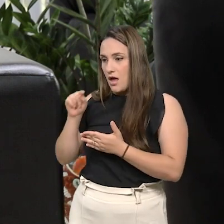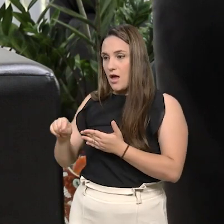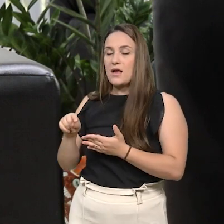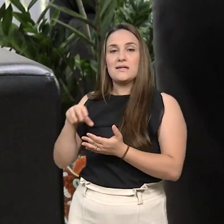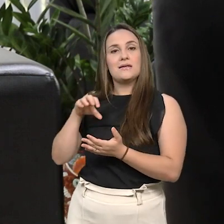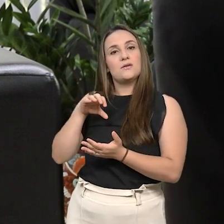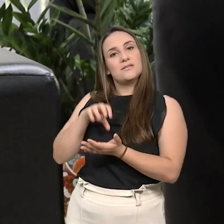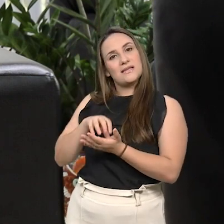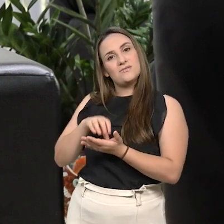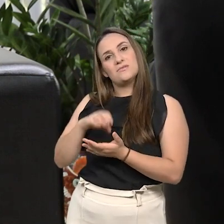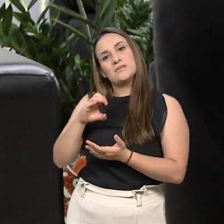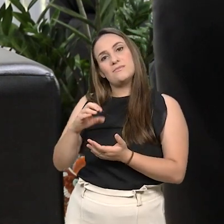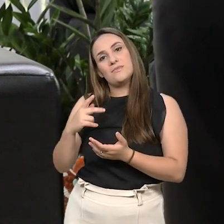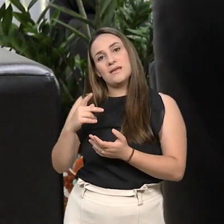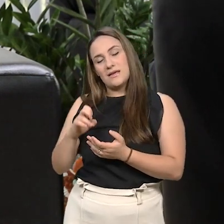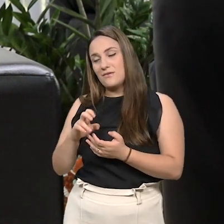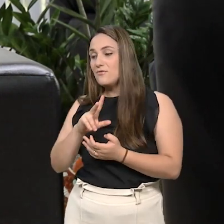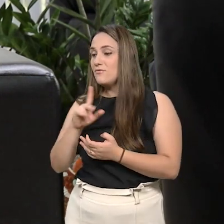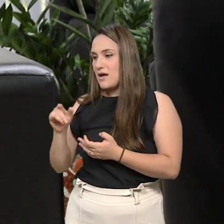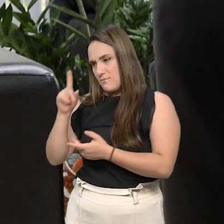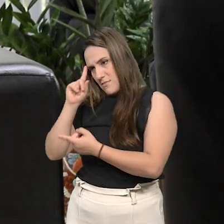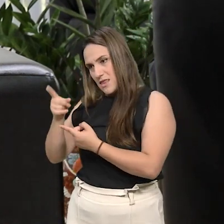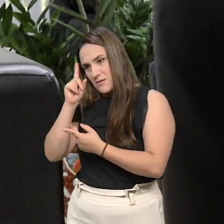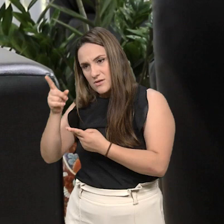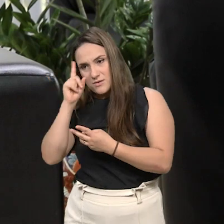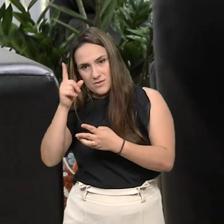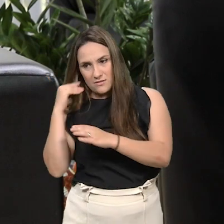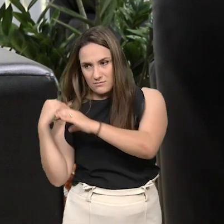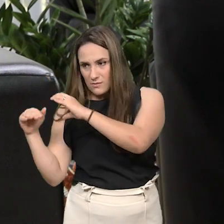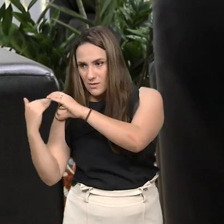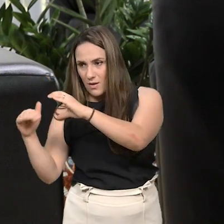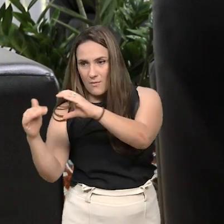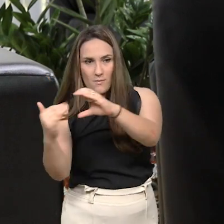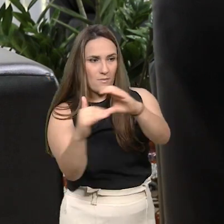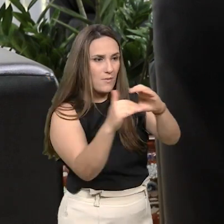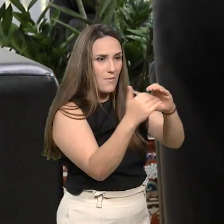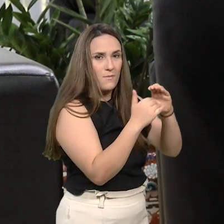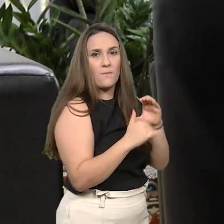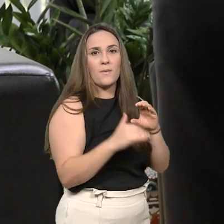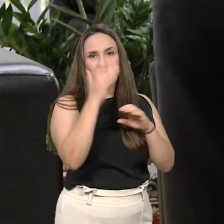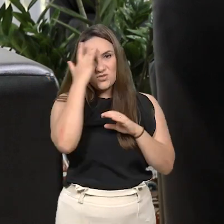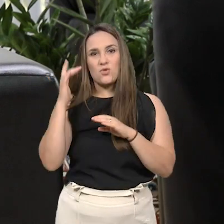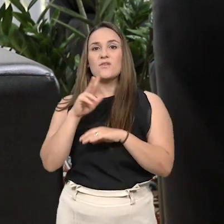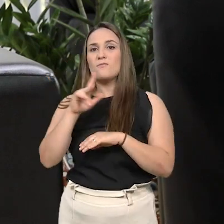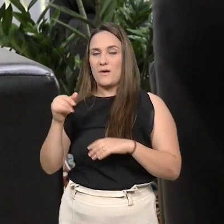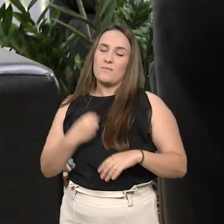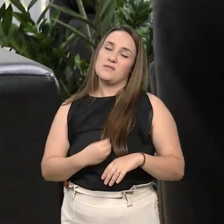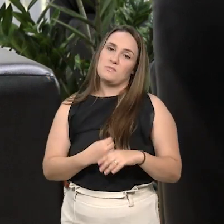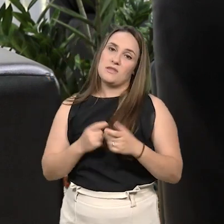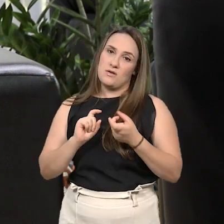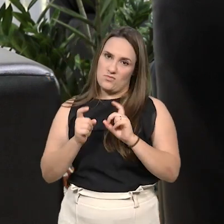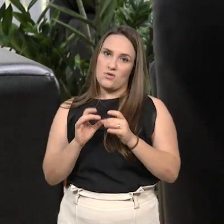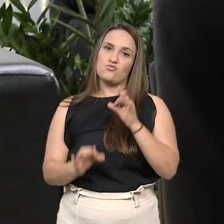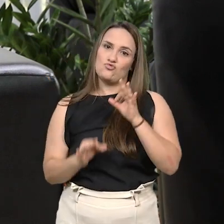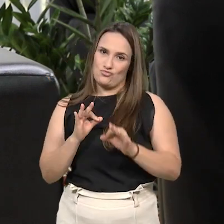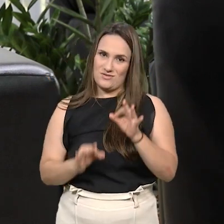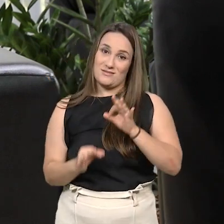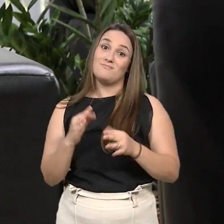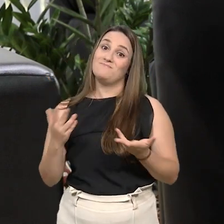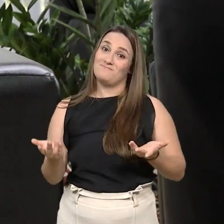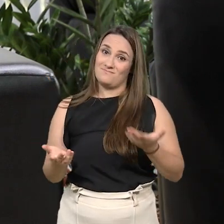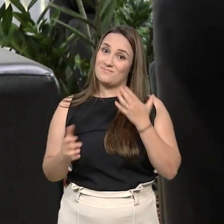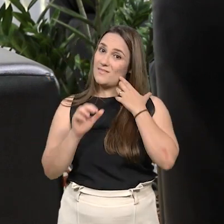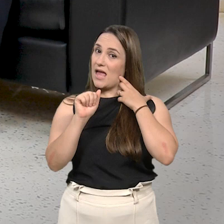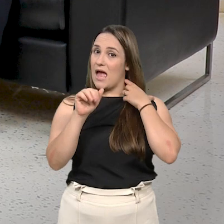fazer os mandados para intimar. Olha, o juiz fez um despacho, o cartório mandou para a Central fez todos os despachos, fez todos os